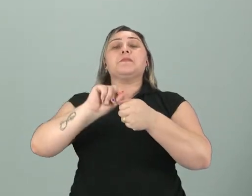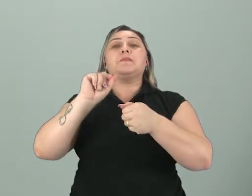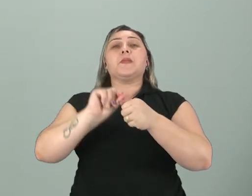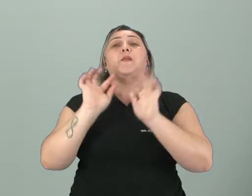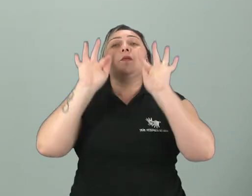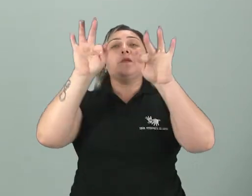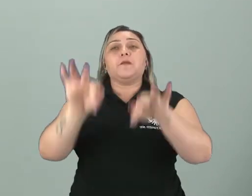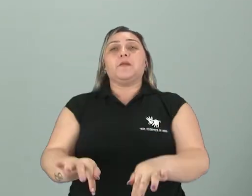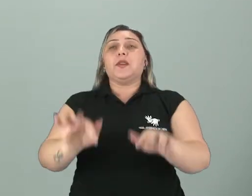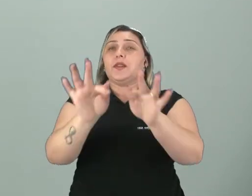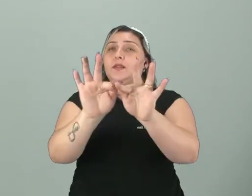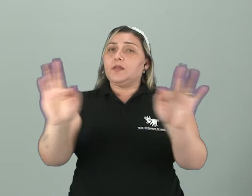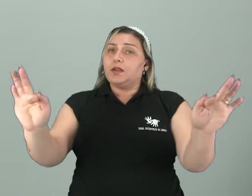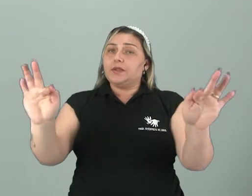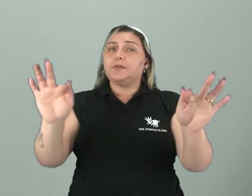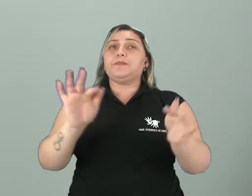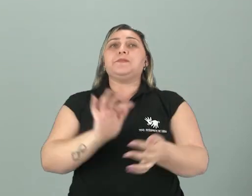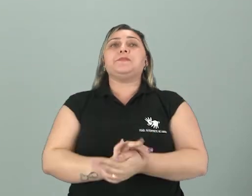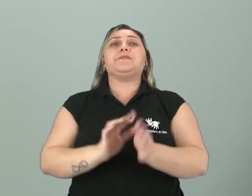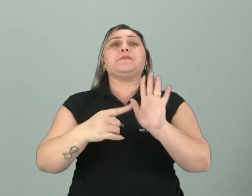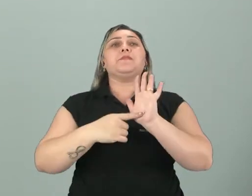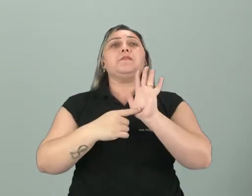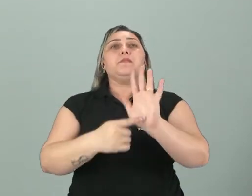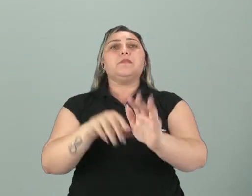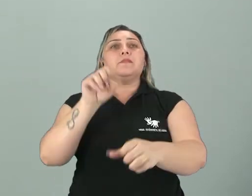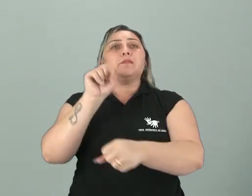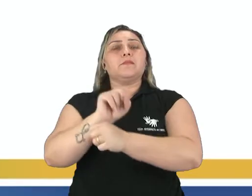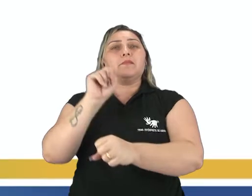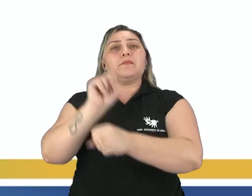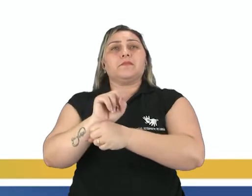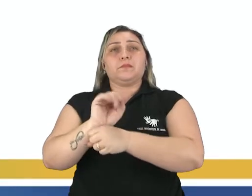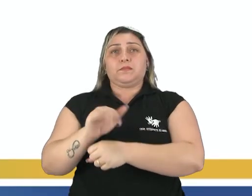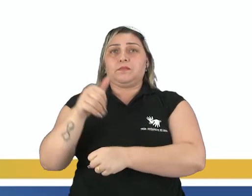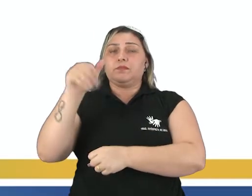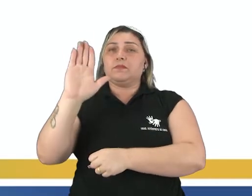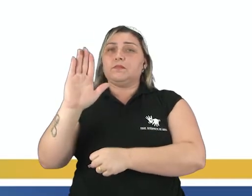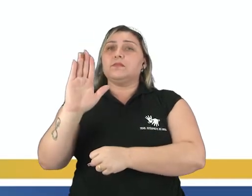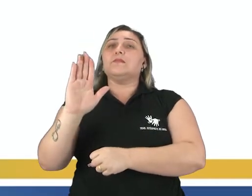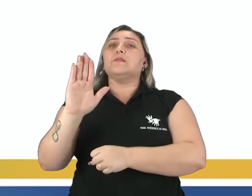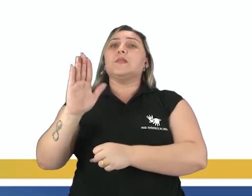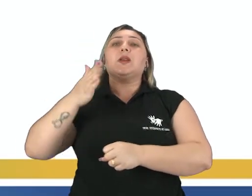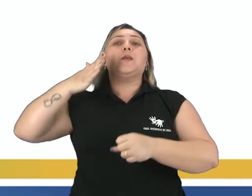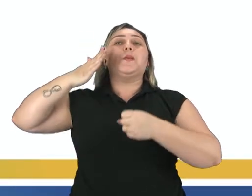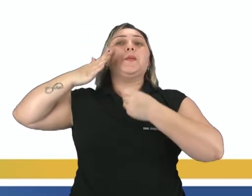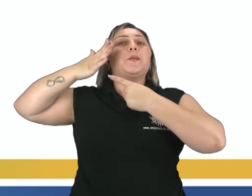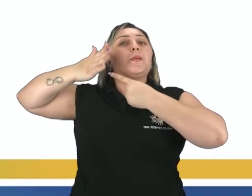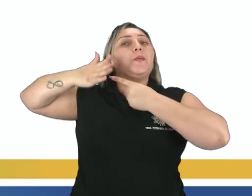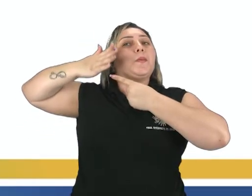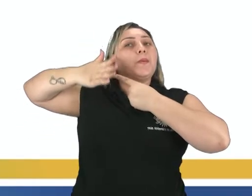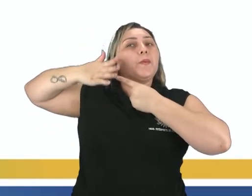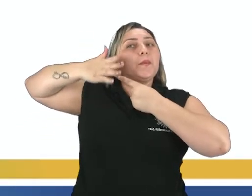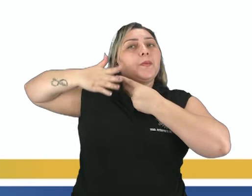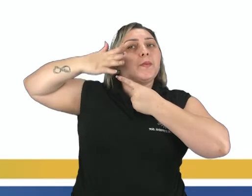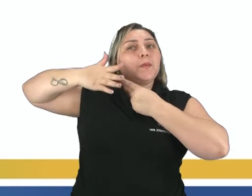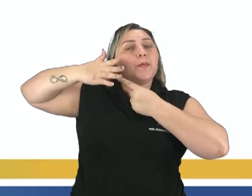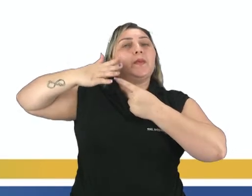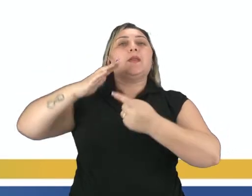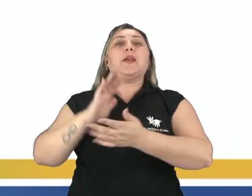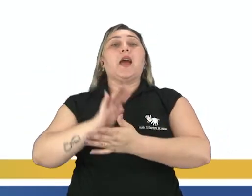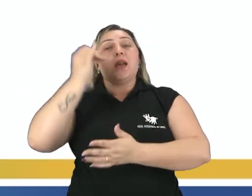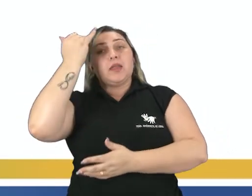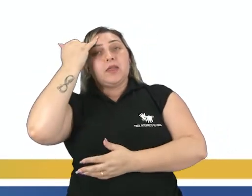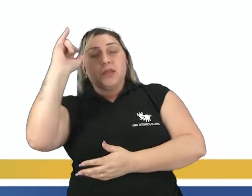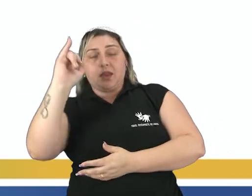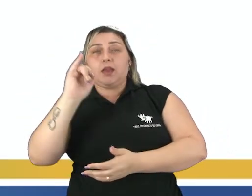o fim das frases, indicando uma pausa maior no discurso. Terminou o discurso, terminou a